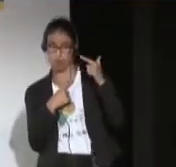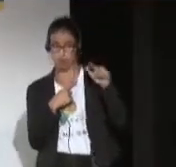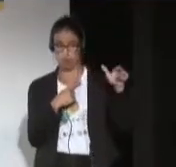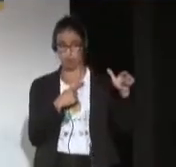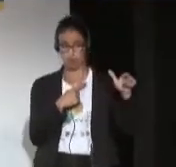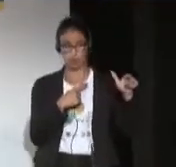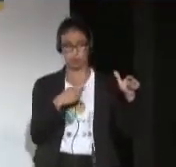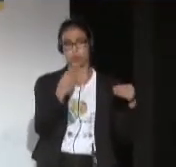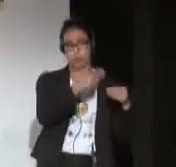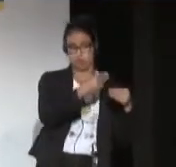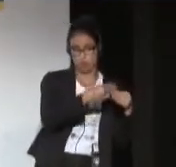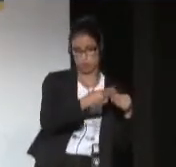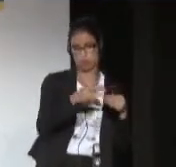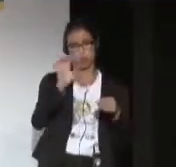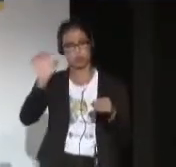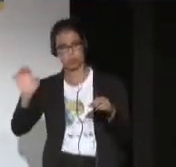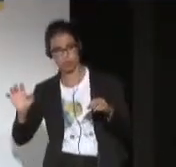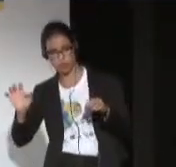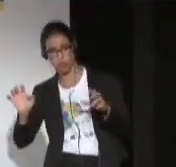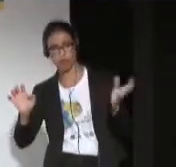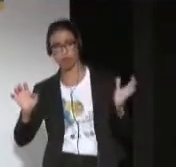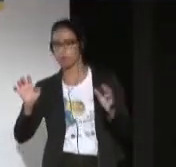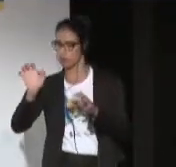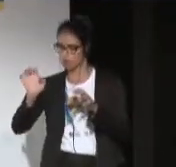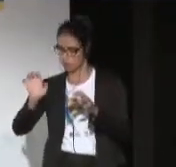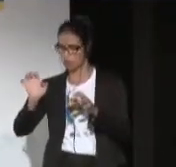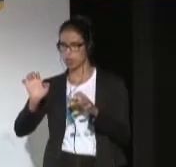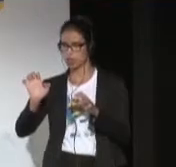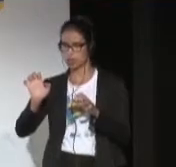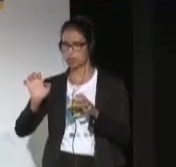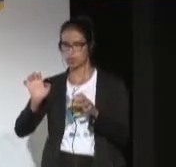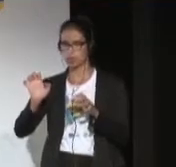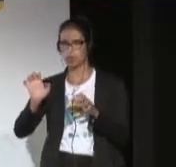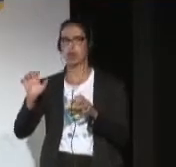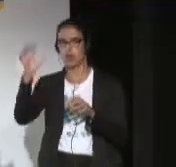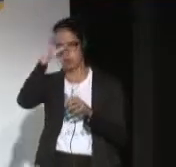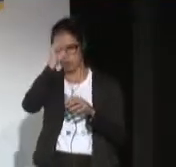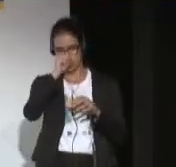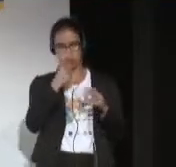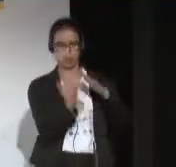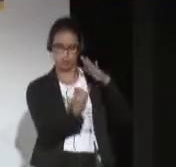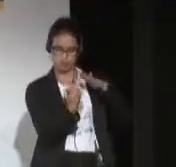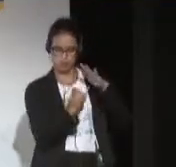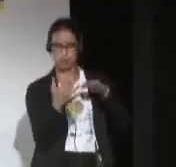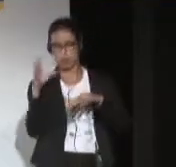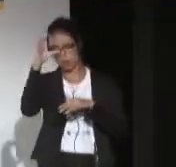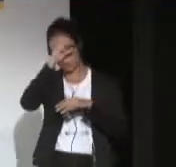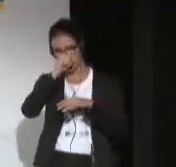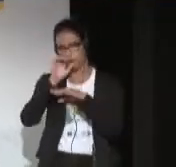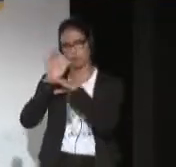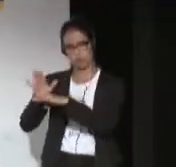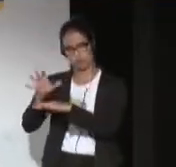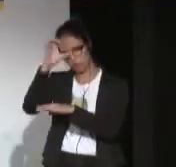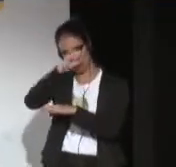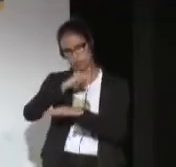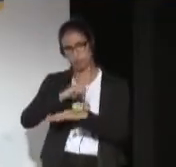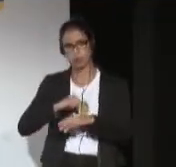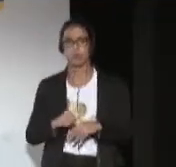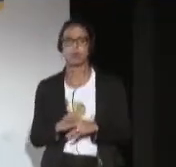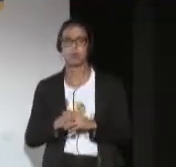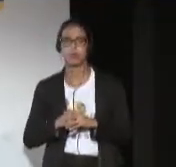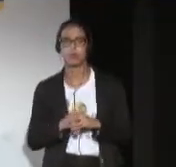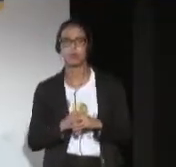o município e o Estado tem muito a aprender, né, com as instituições. E não, acho que a grande